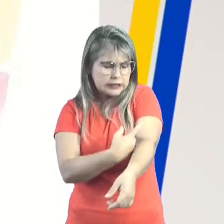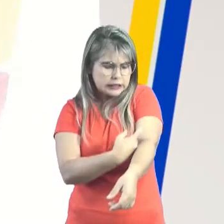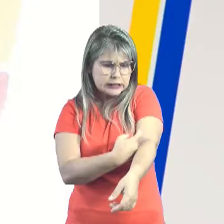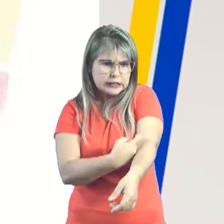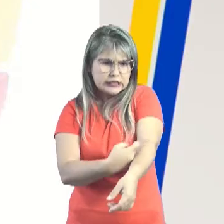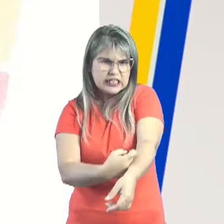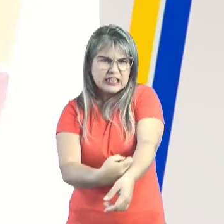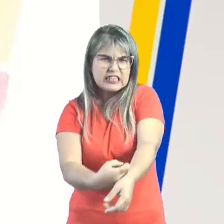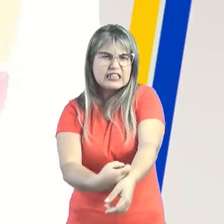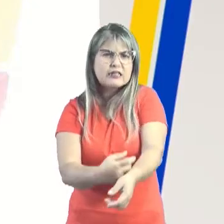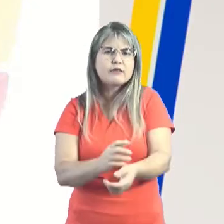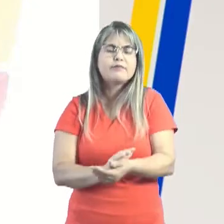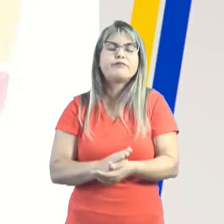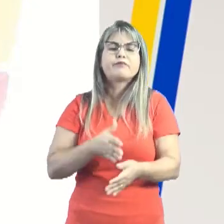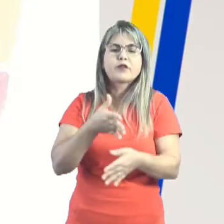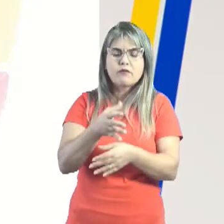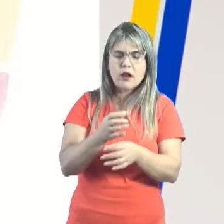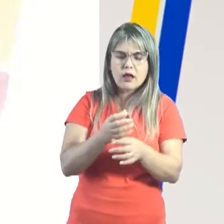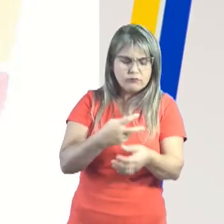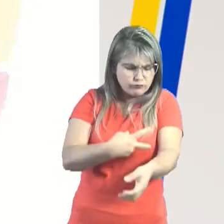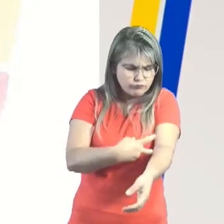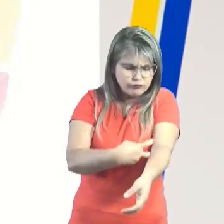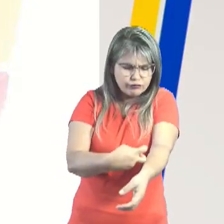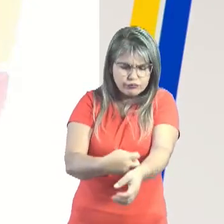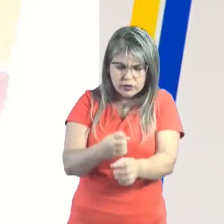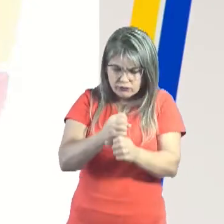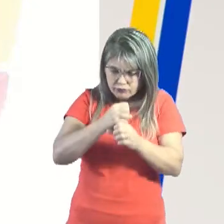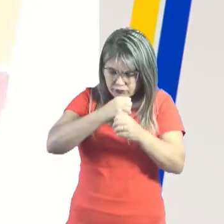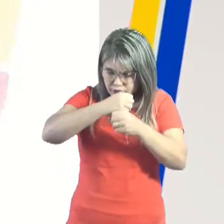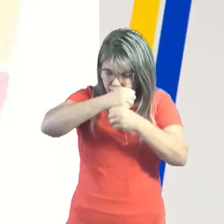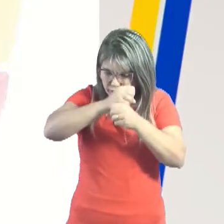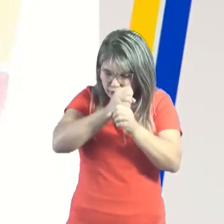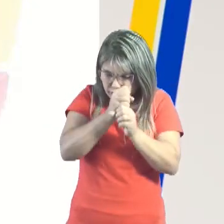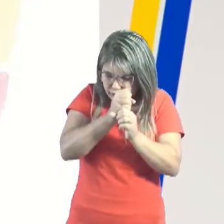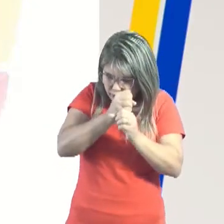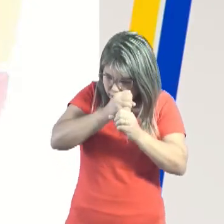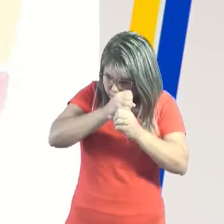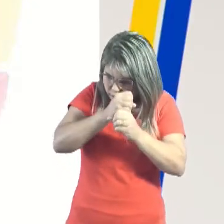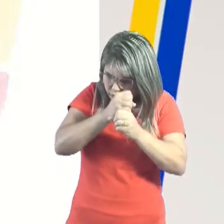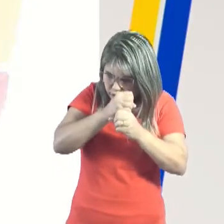quando chega no laboratório, ele coleta seu sangue, e aí,